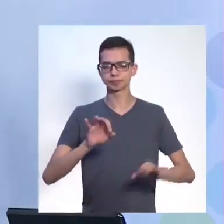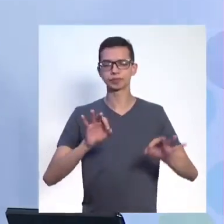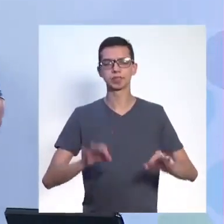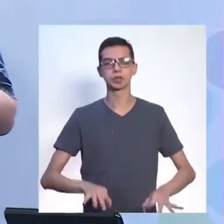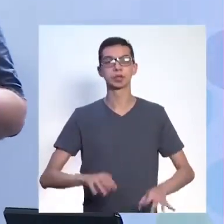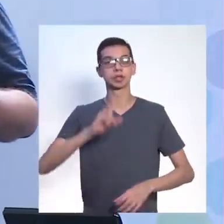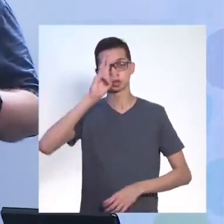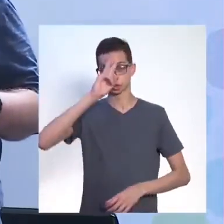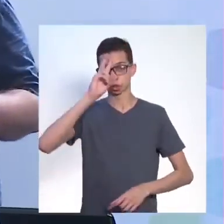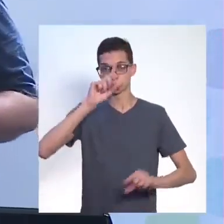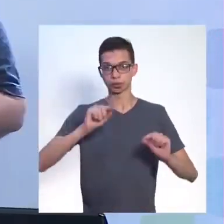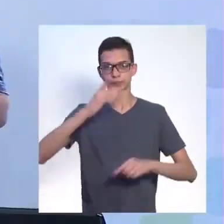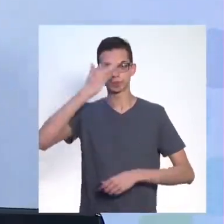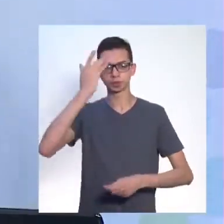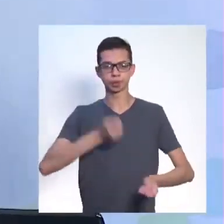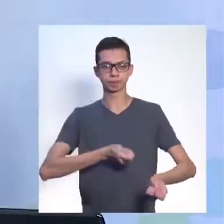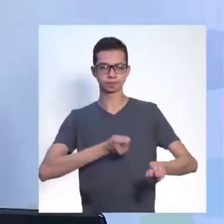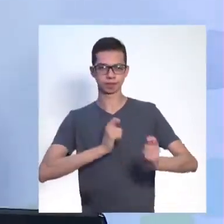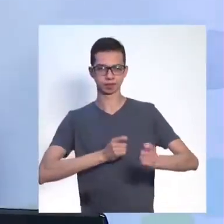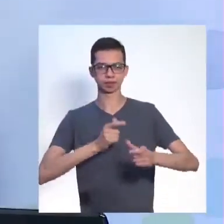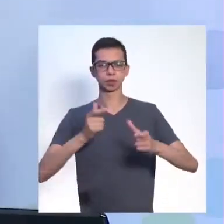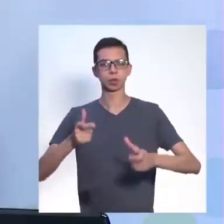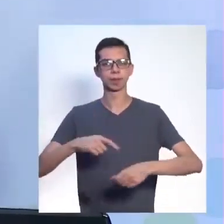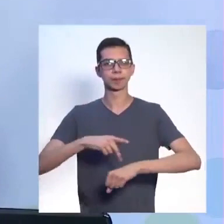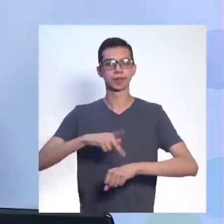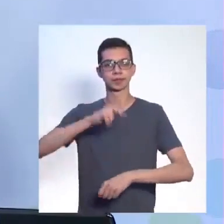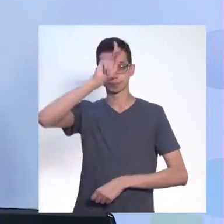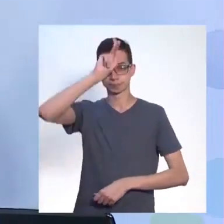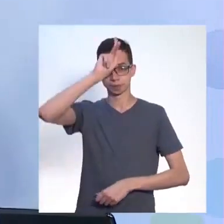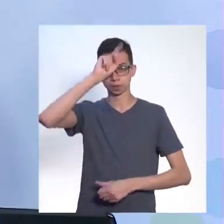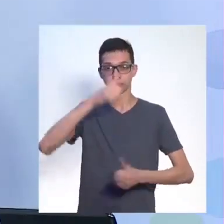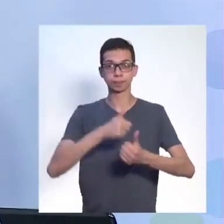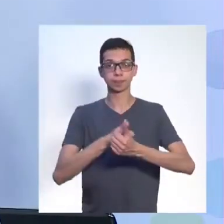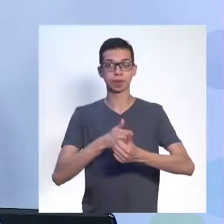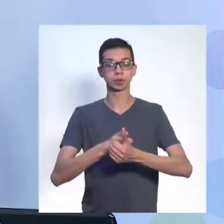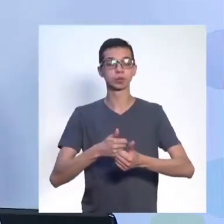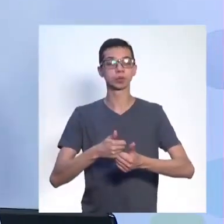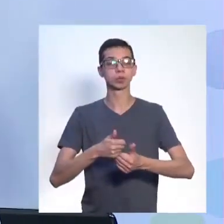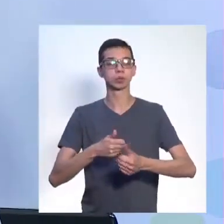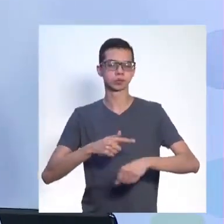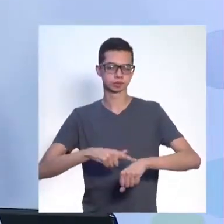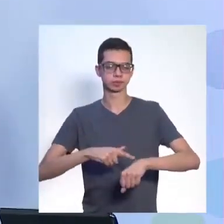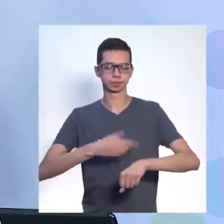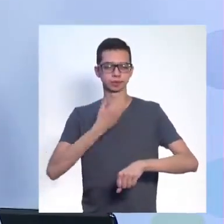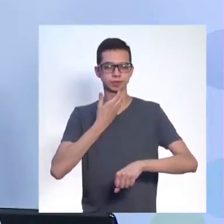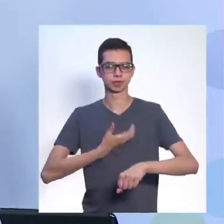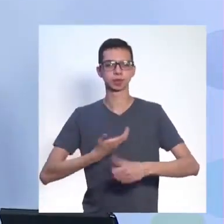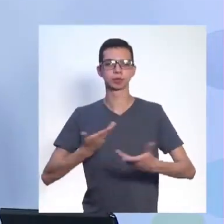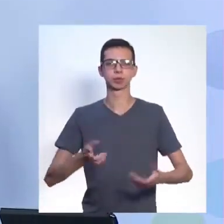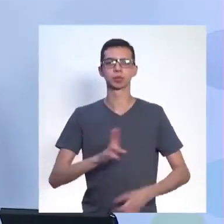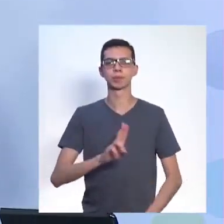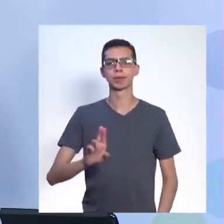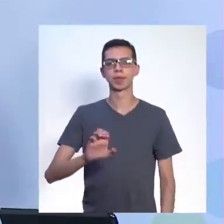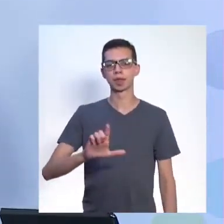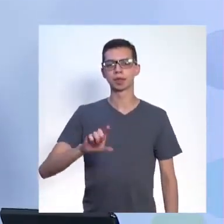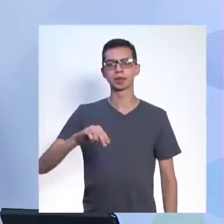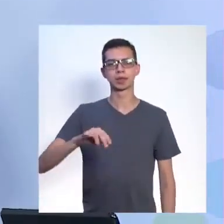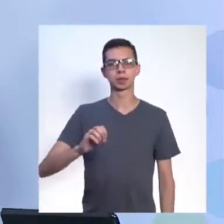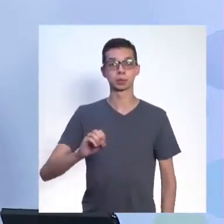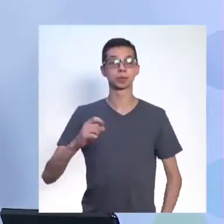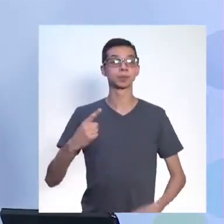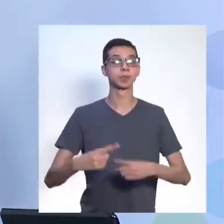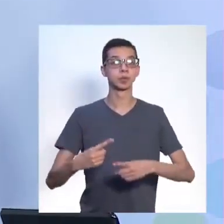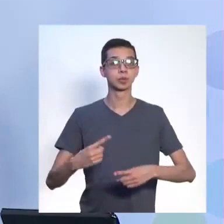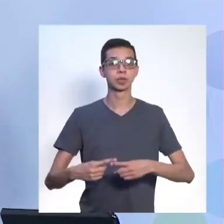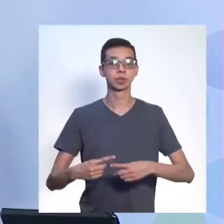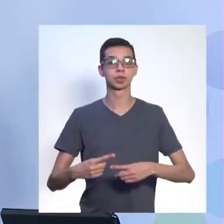que pescadores peruanos, pela proximidade, né, do Natal, né, deram esse nome aí de El Niño, e até a questão aí